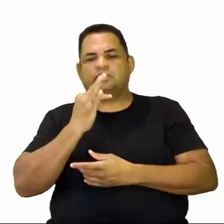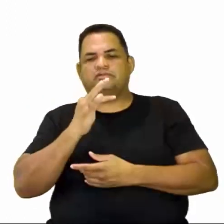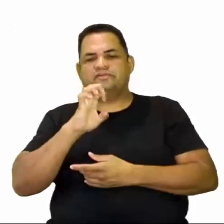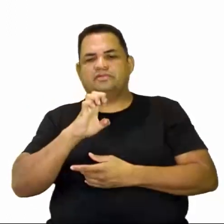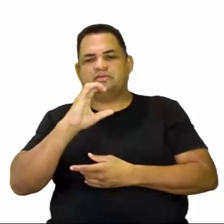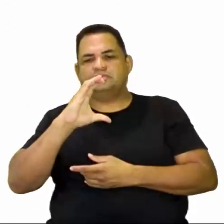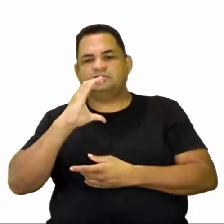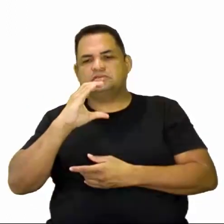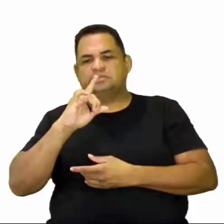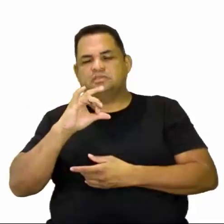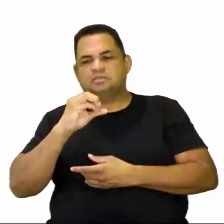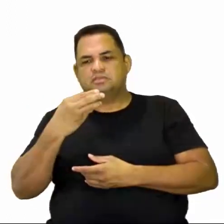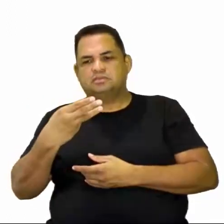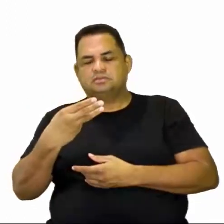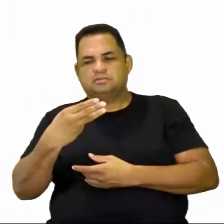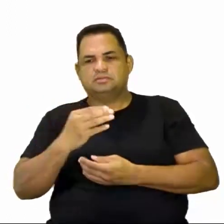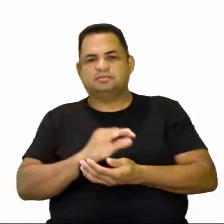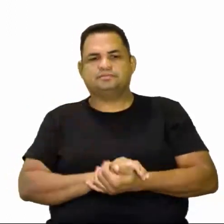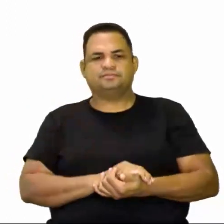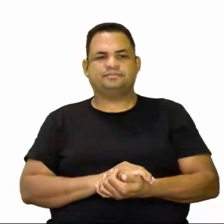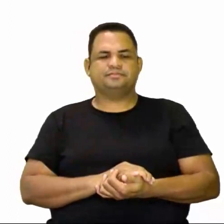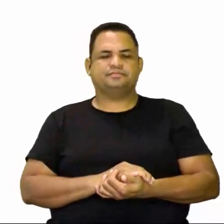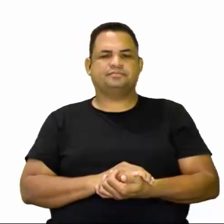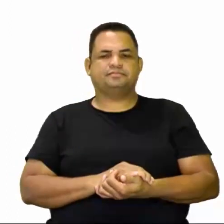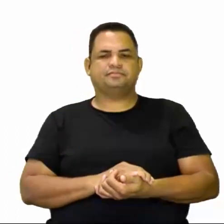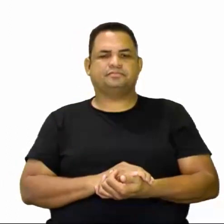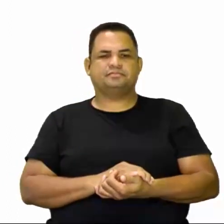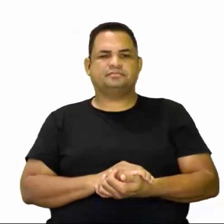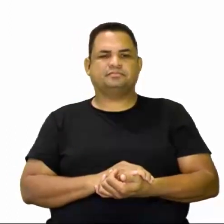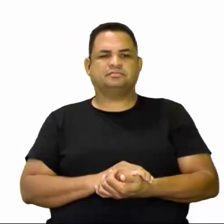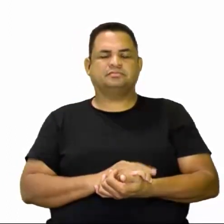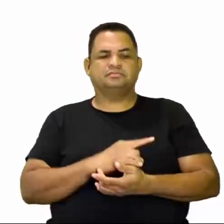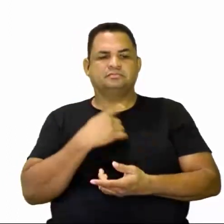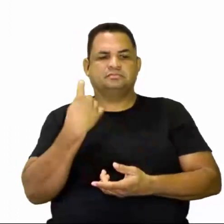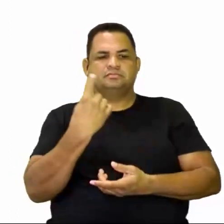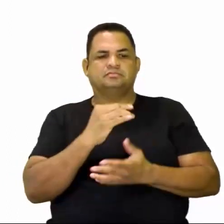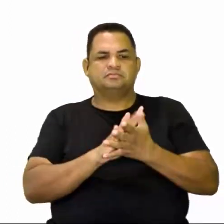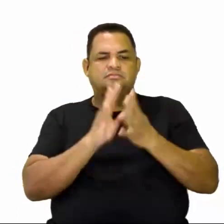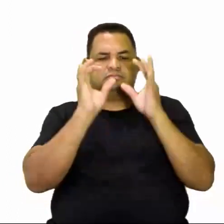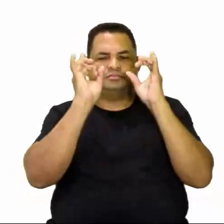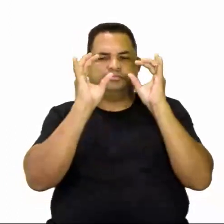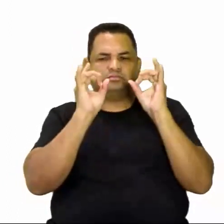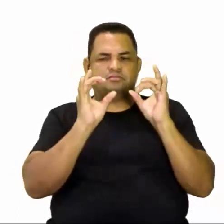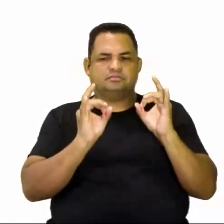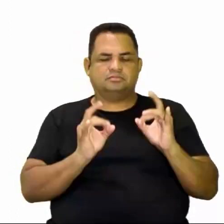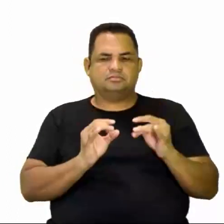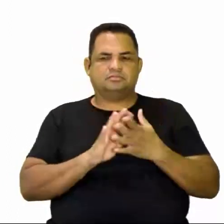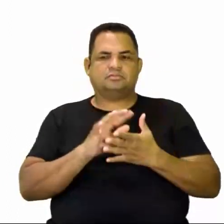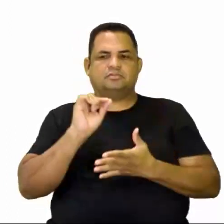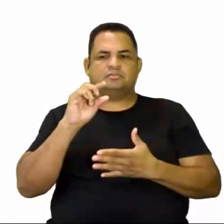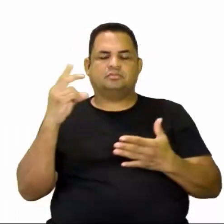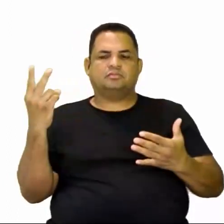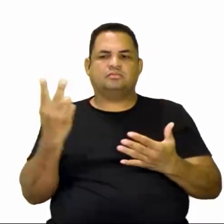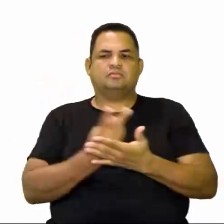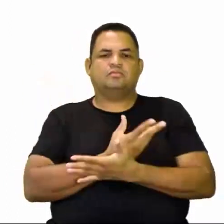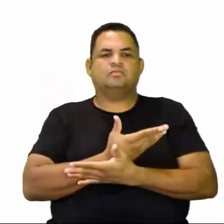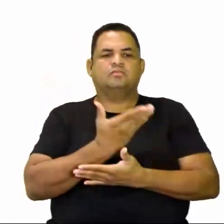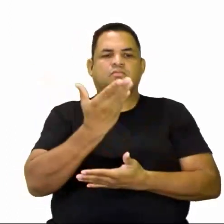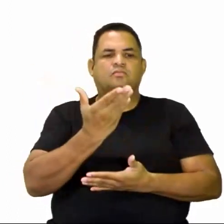forma é o FeSL3. Aqui nós estamos detalhando o que